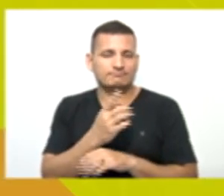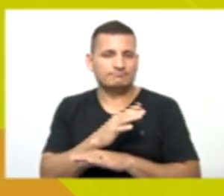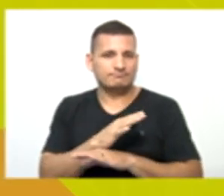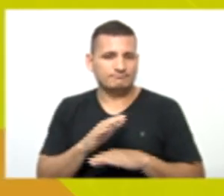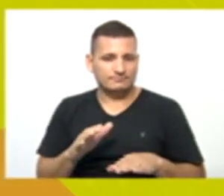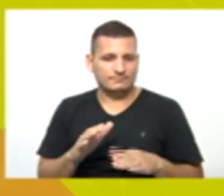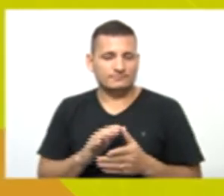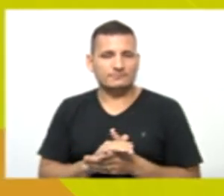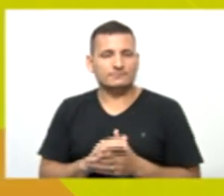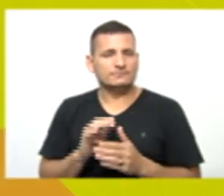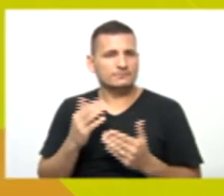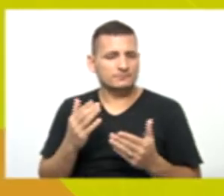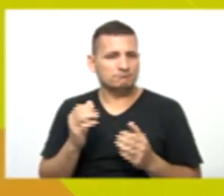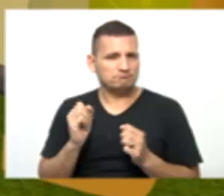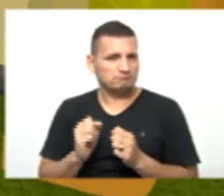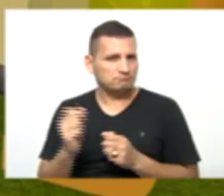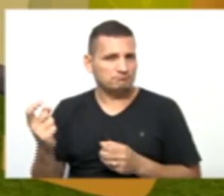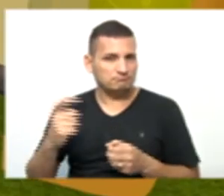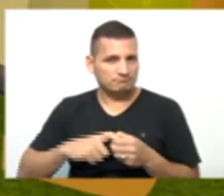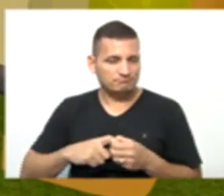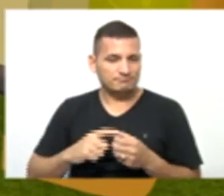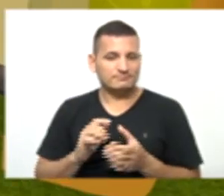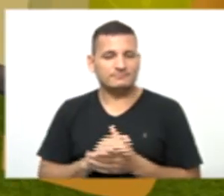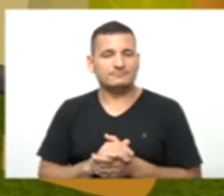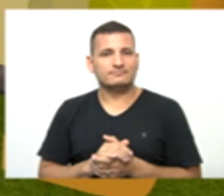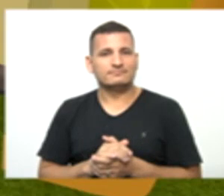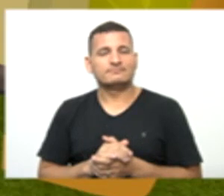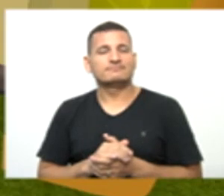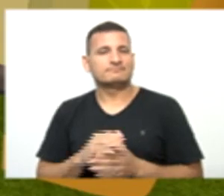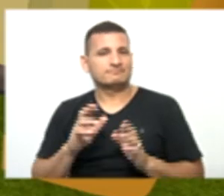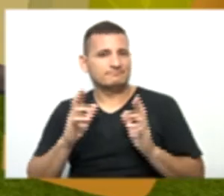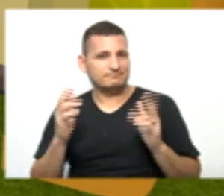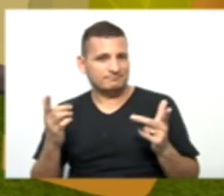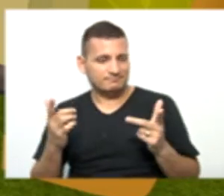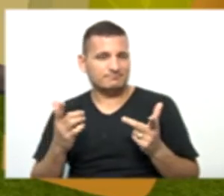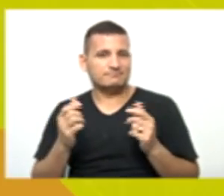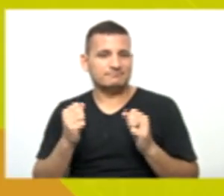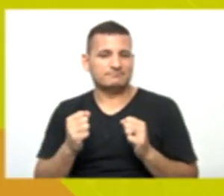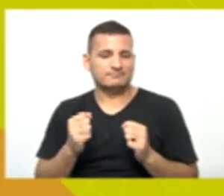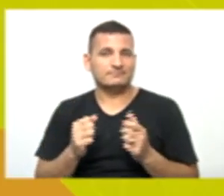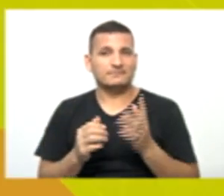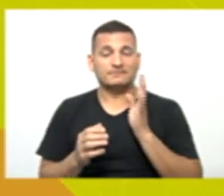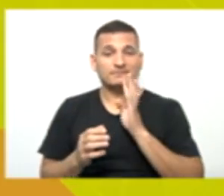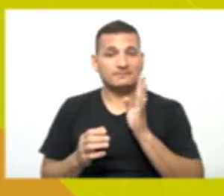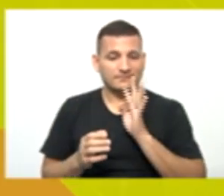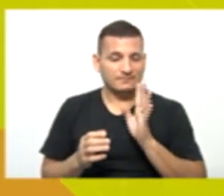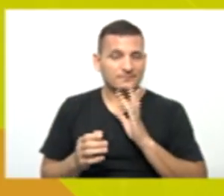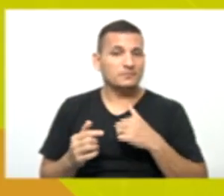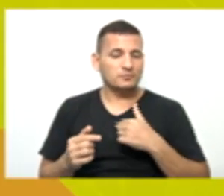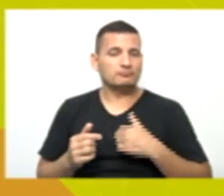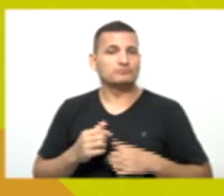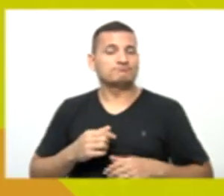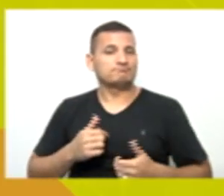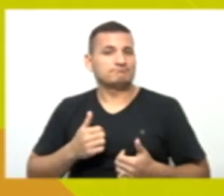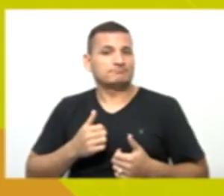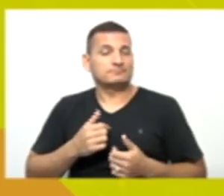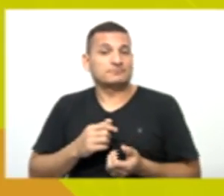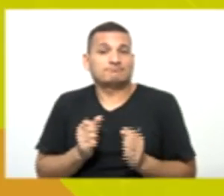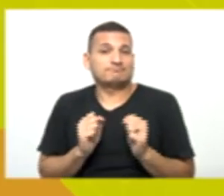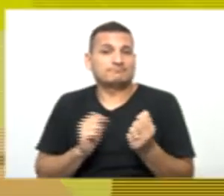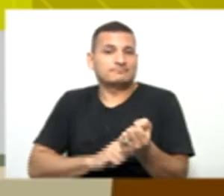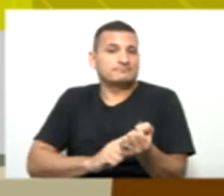quer dizer que poderemos voltar? Sem dúvida. Ai, que legal. Eu já estou ansiosa para saber qual a